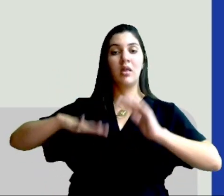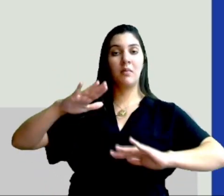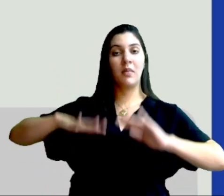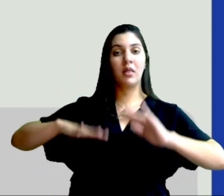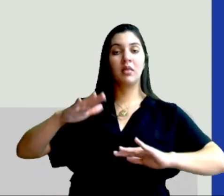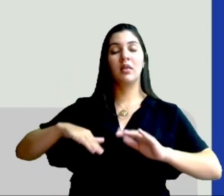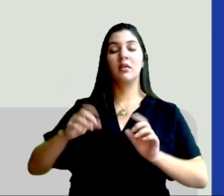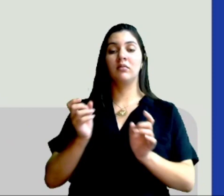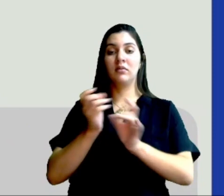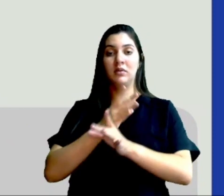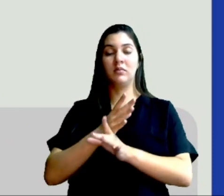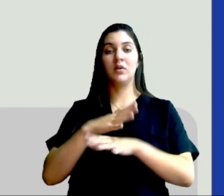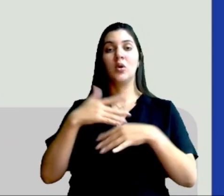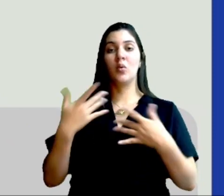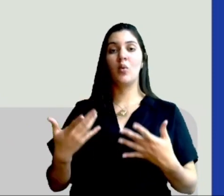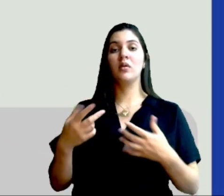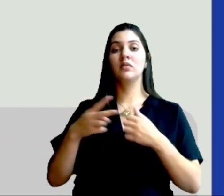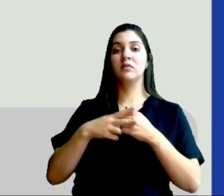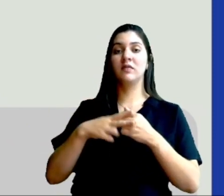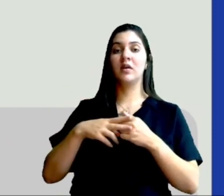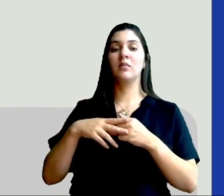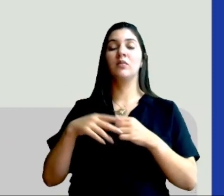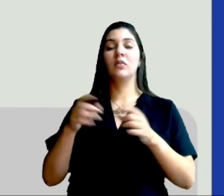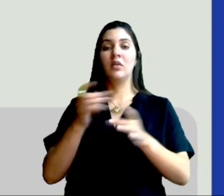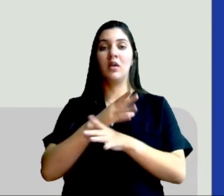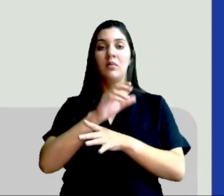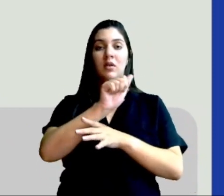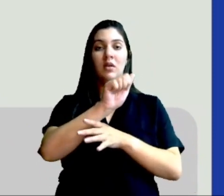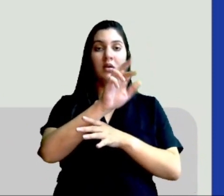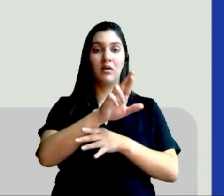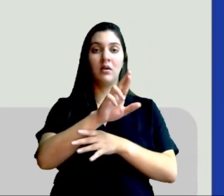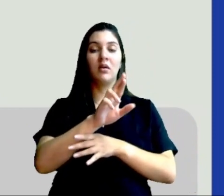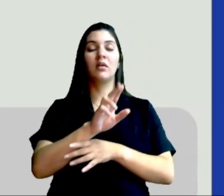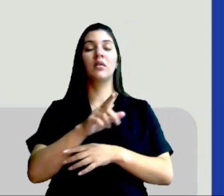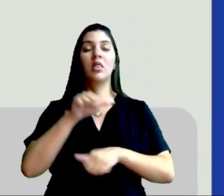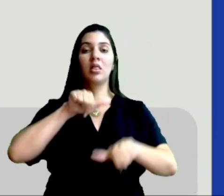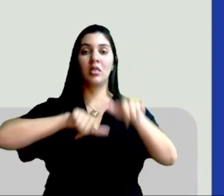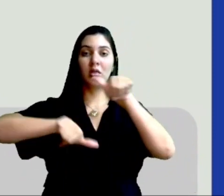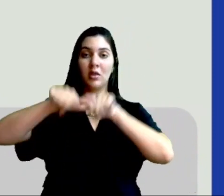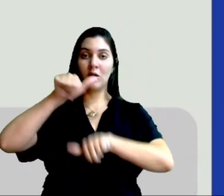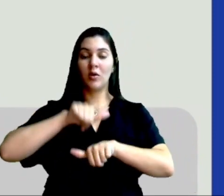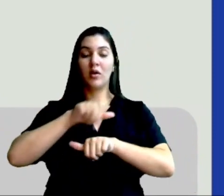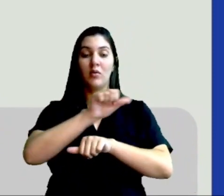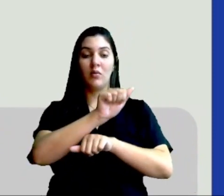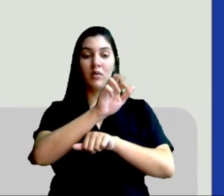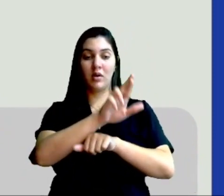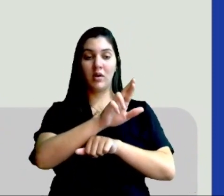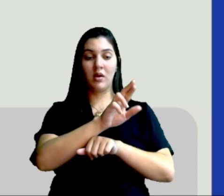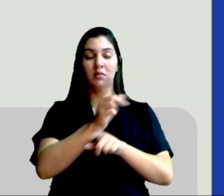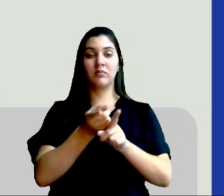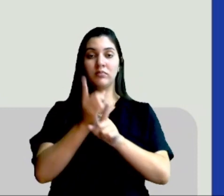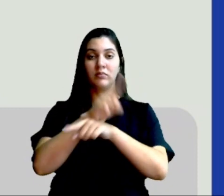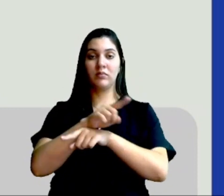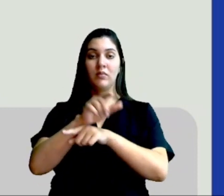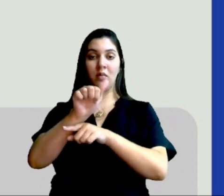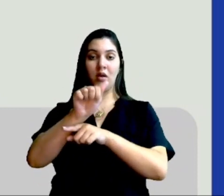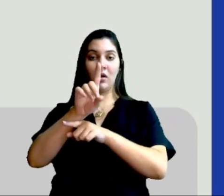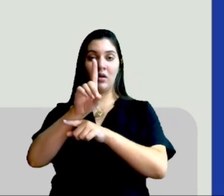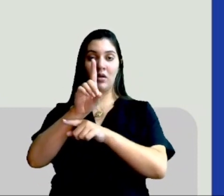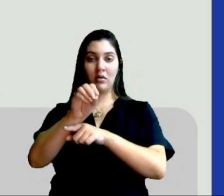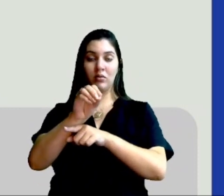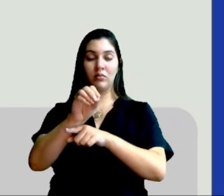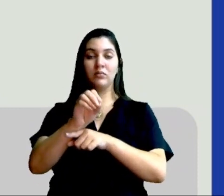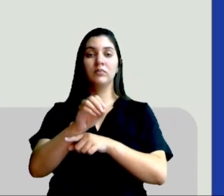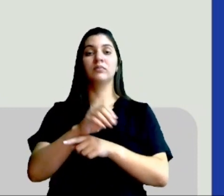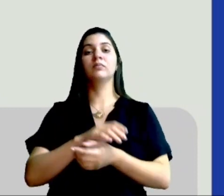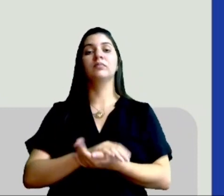da terminação. Quando o verbo termina em AR, a gente troca o AR por ado, ó.